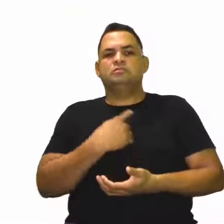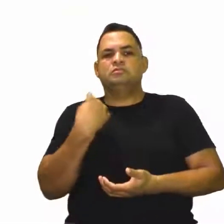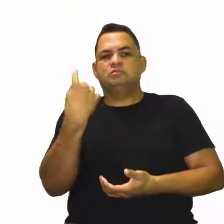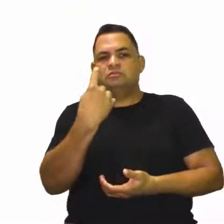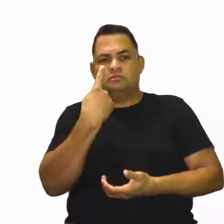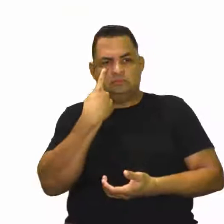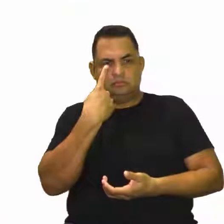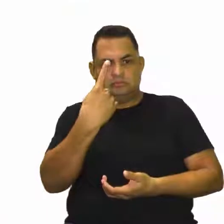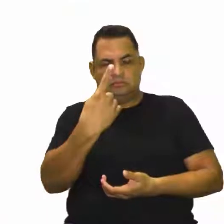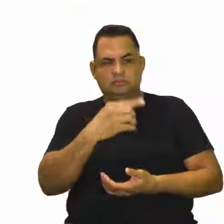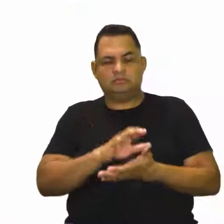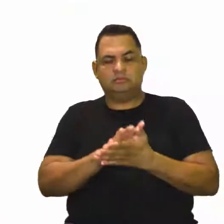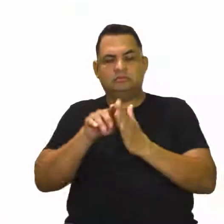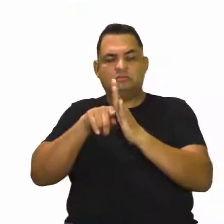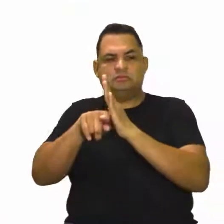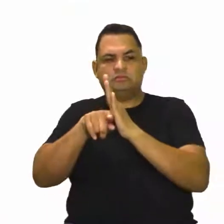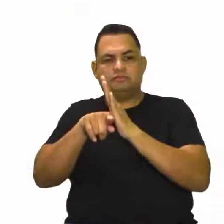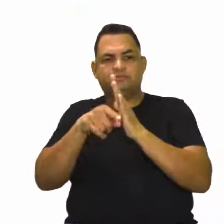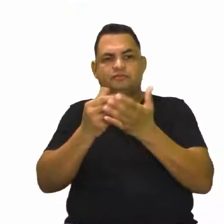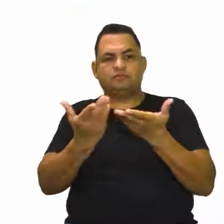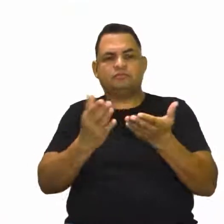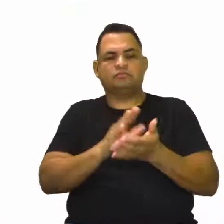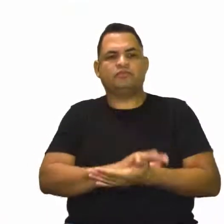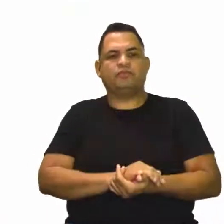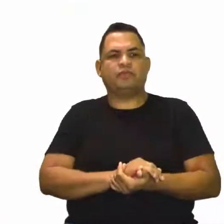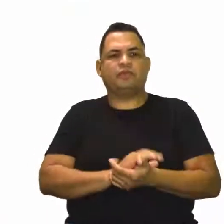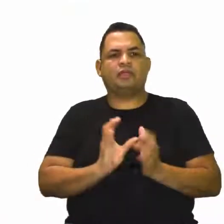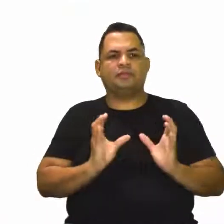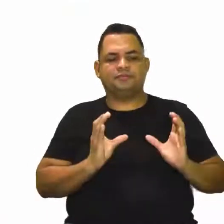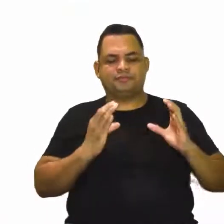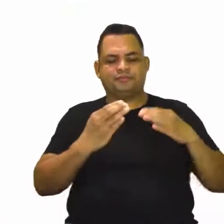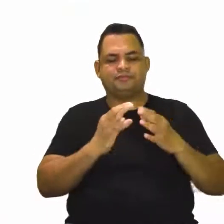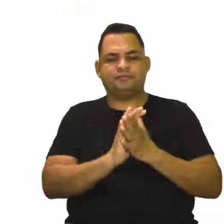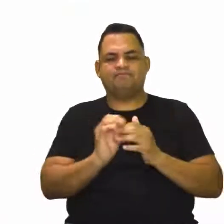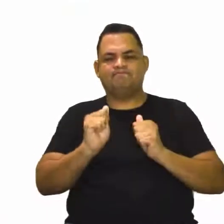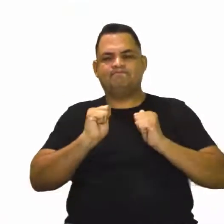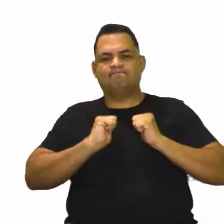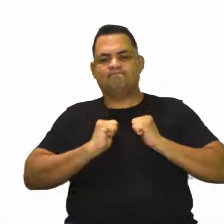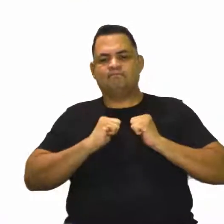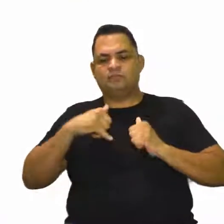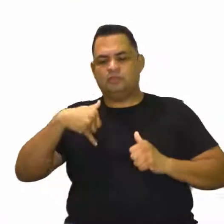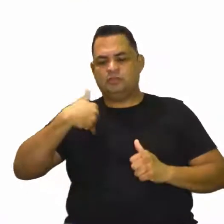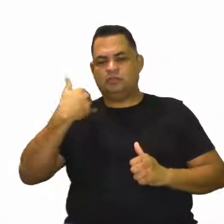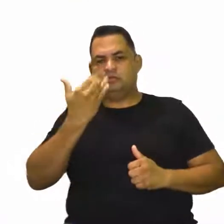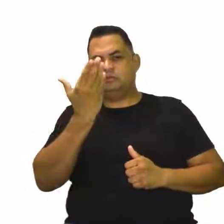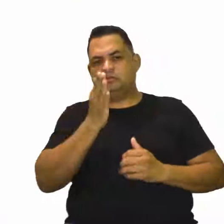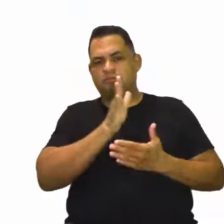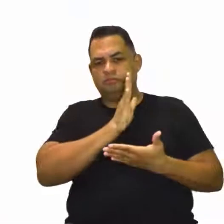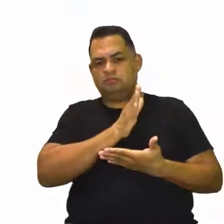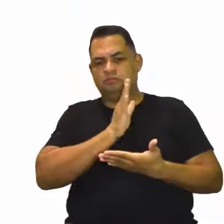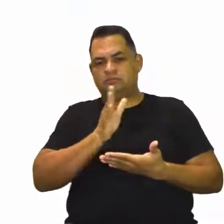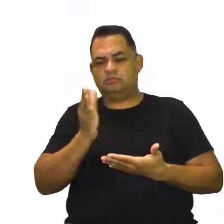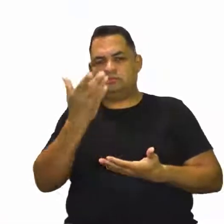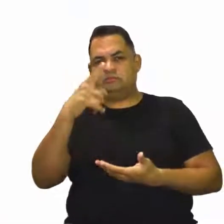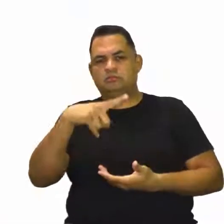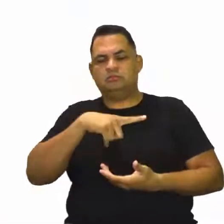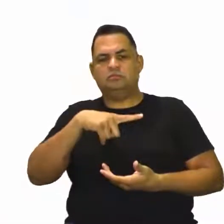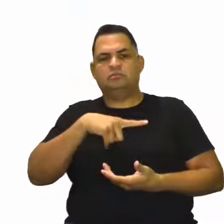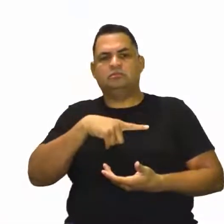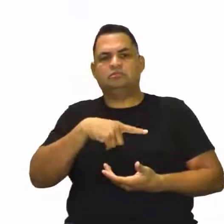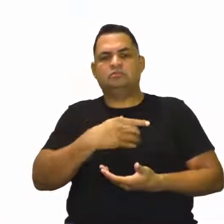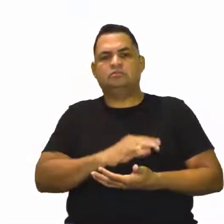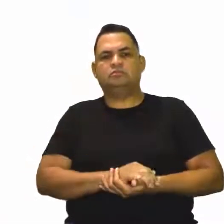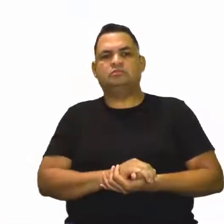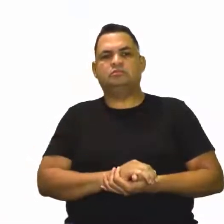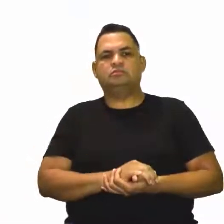ainda nesses estudos, a gente percebe aí que o grupo de sedentários por faixa etária, a gente vê um grande número aí dentro